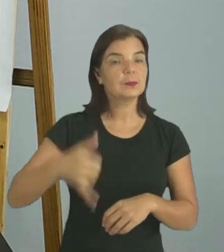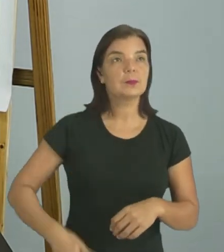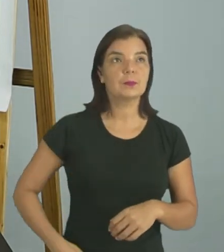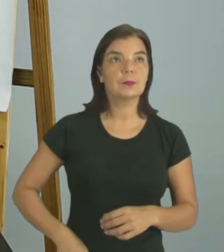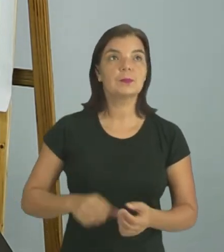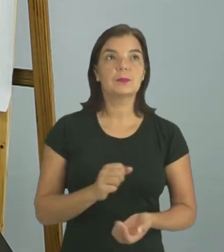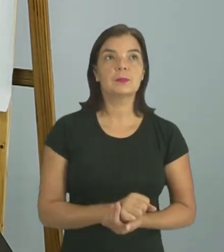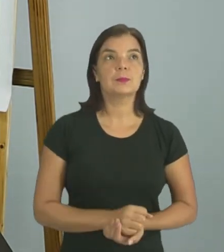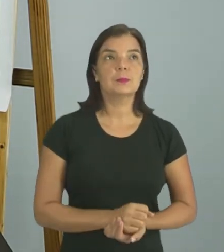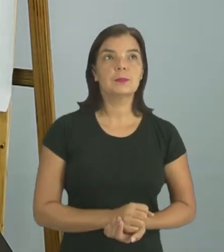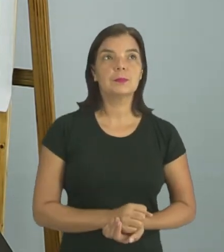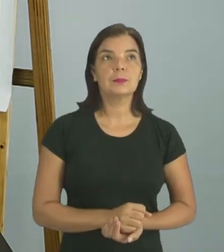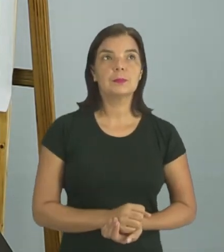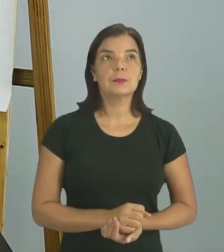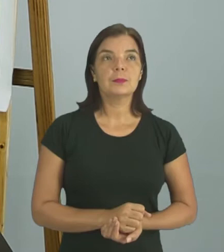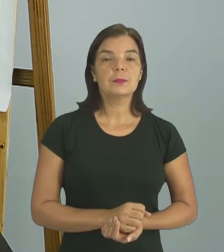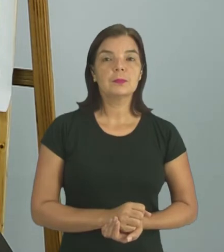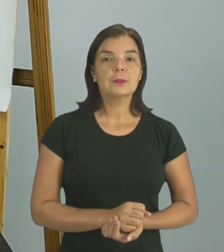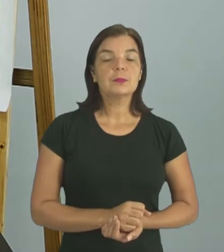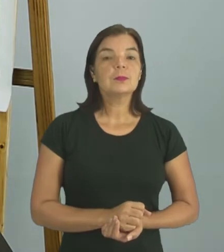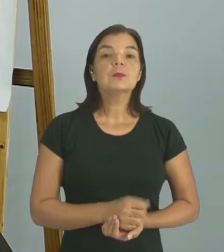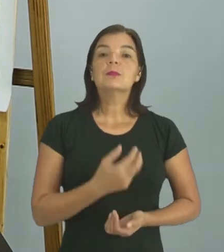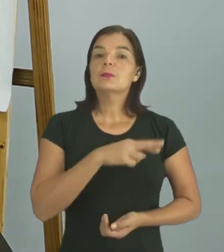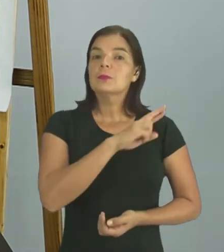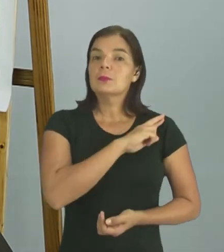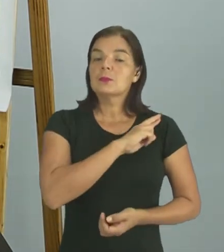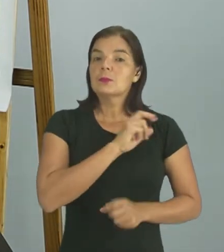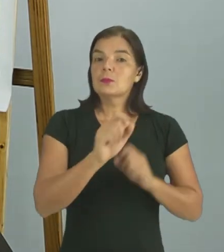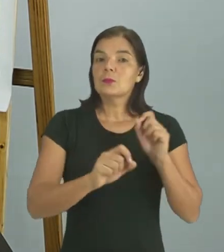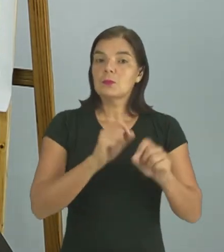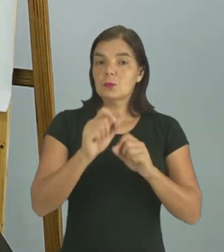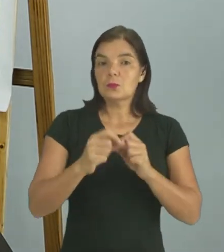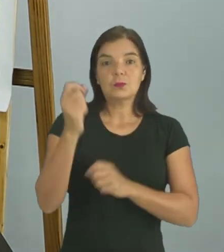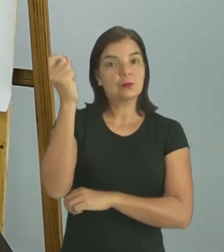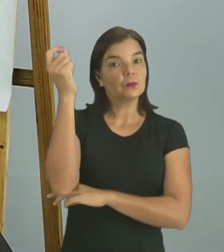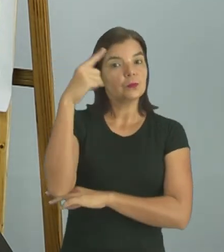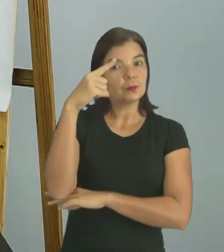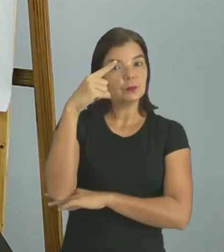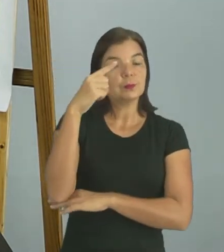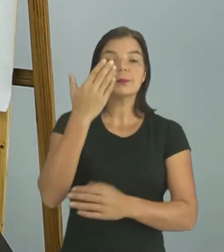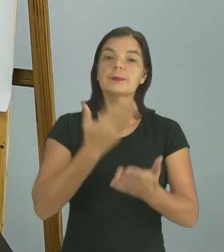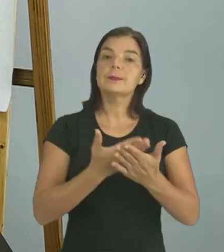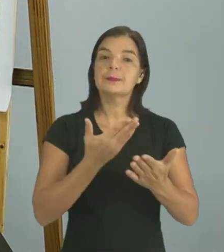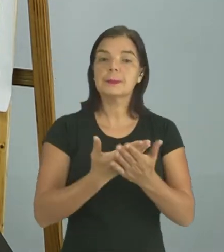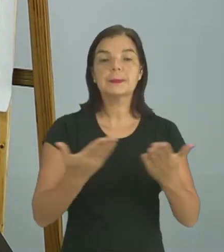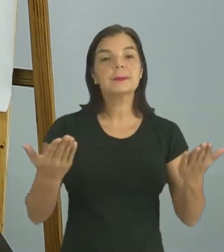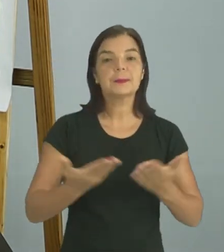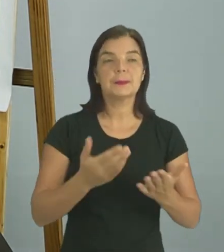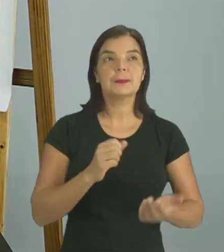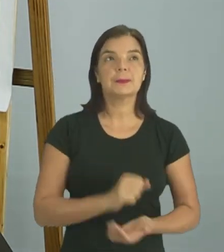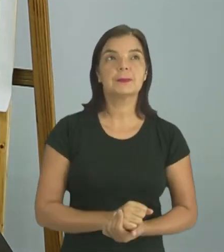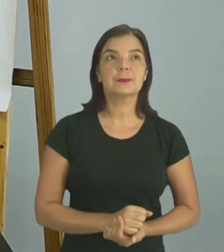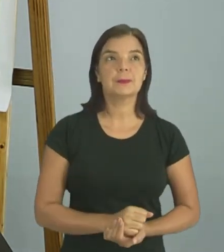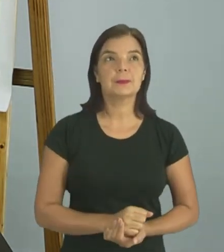vai fazer o papel do sol na nossa aula de hoje. Vamos lá?